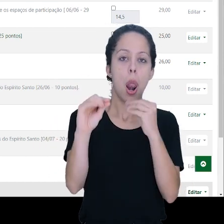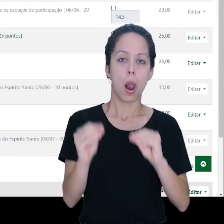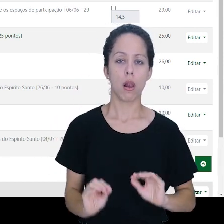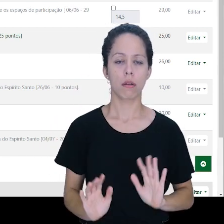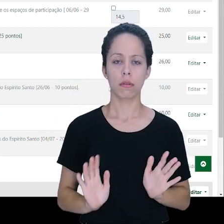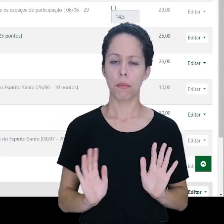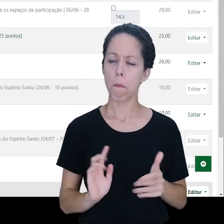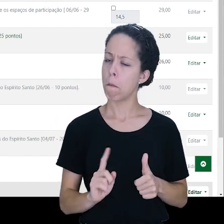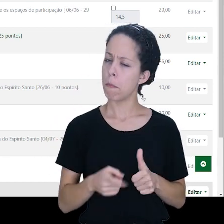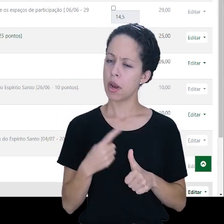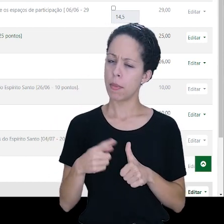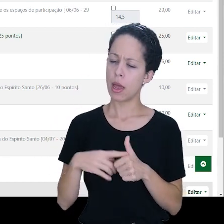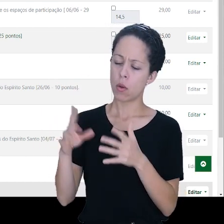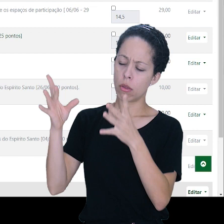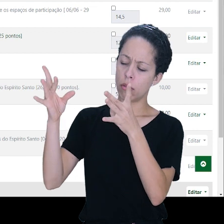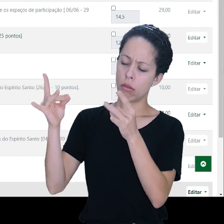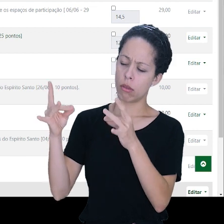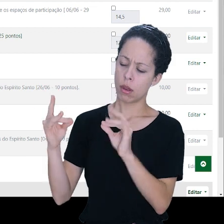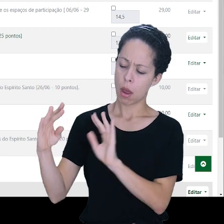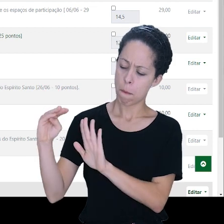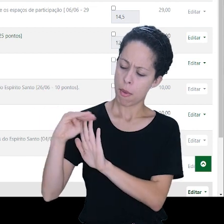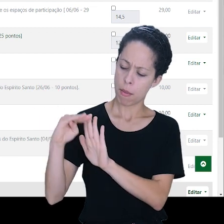a gente tem aqui também atividades